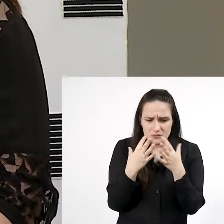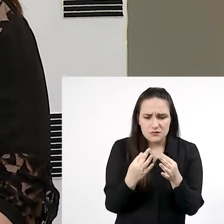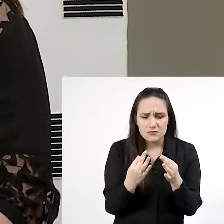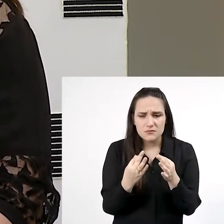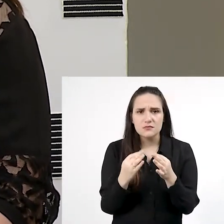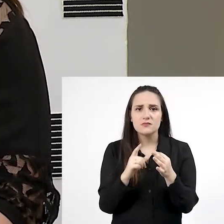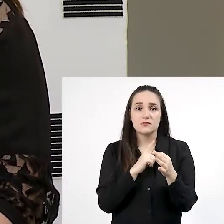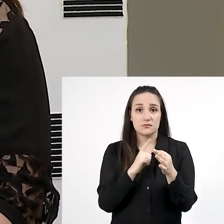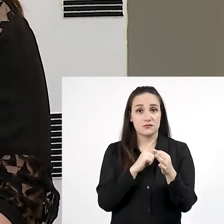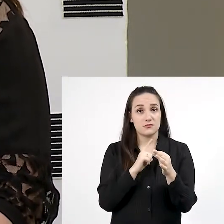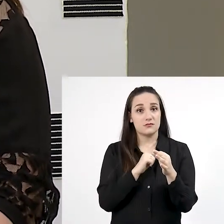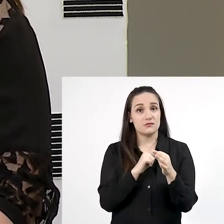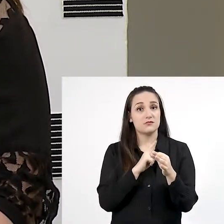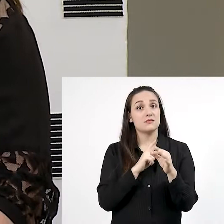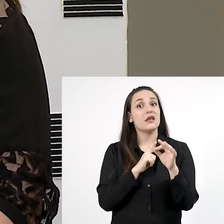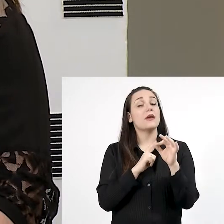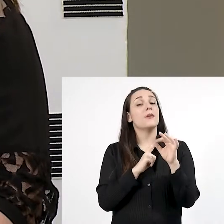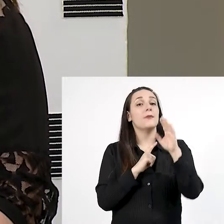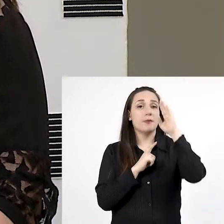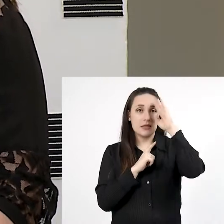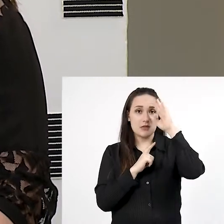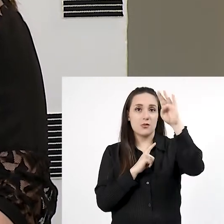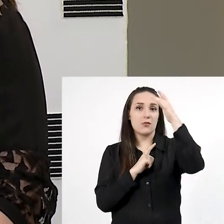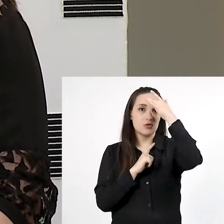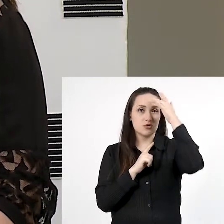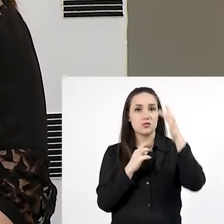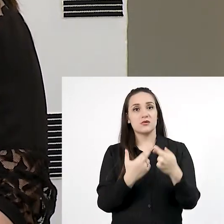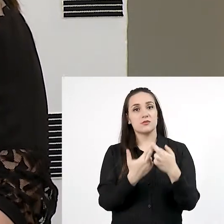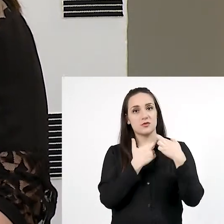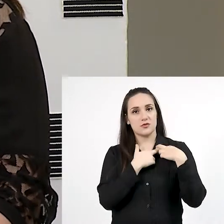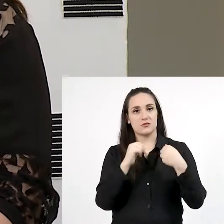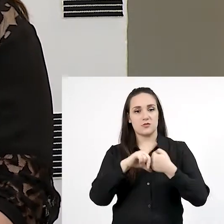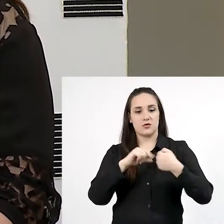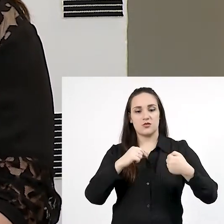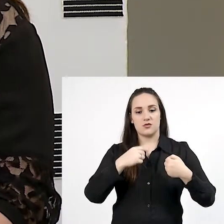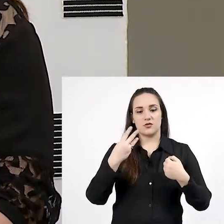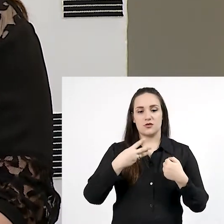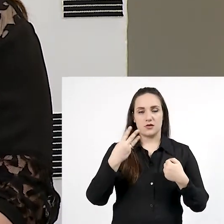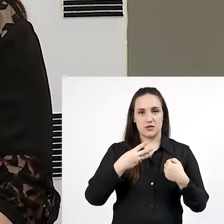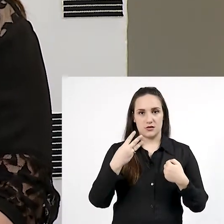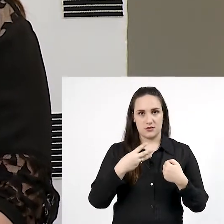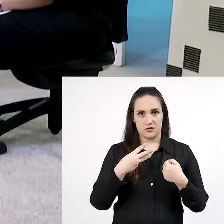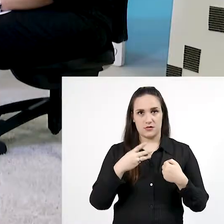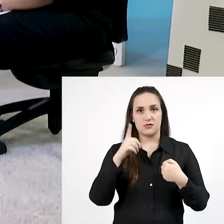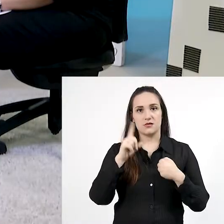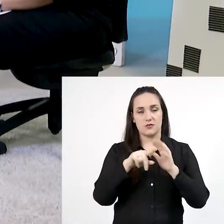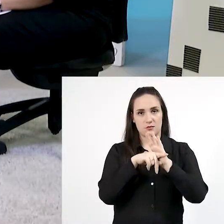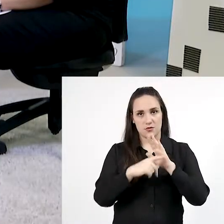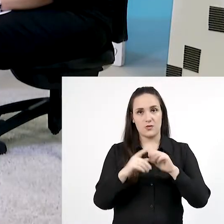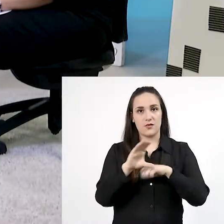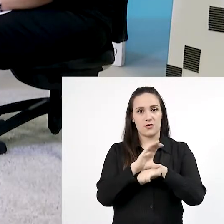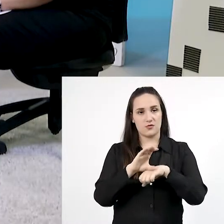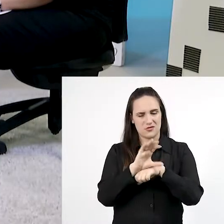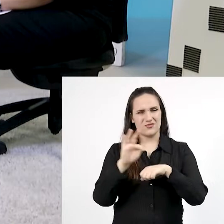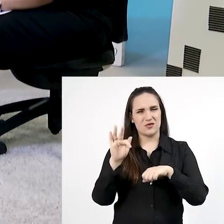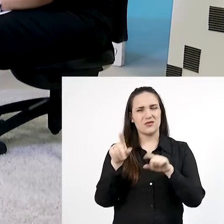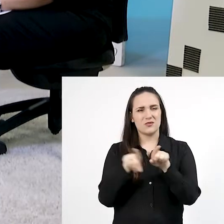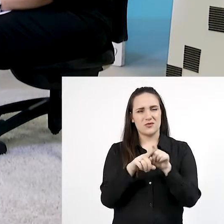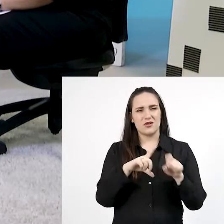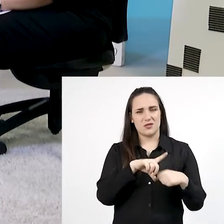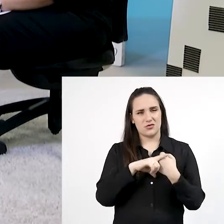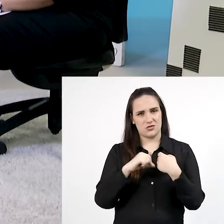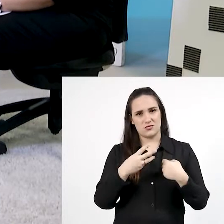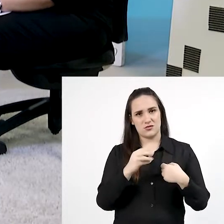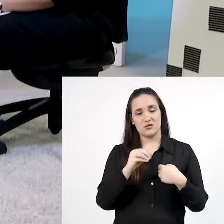de responsabilidades, né? O artigo 3º do Estatuto do Idoso, que ratifica o 230 da Constituição Federal, ele fala